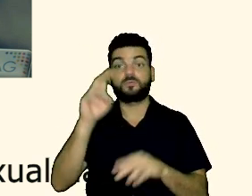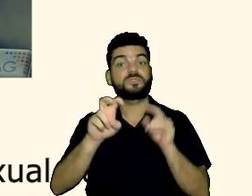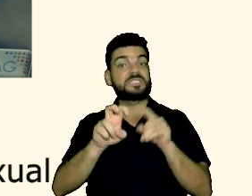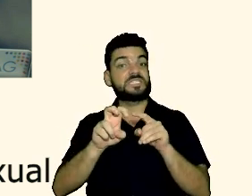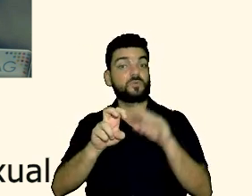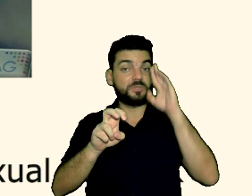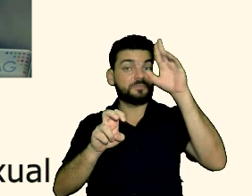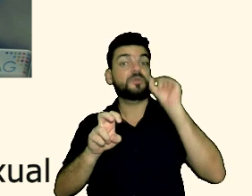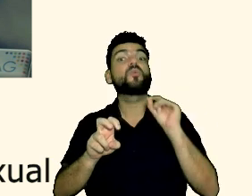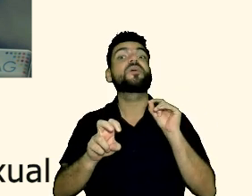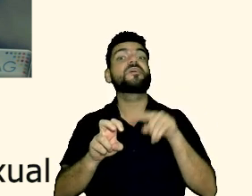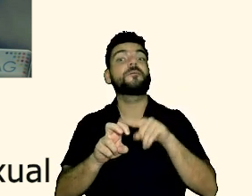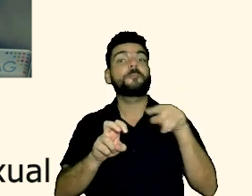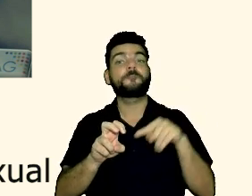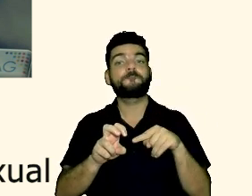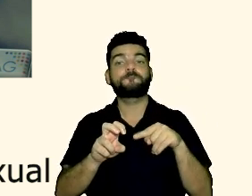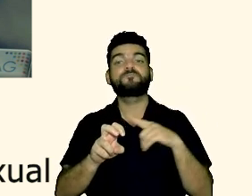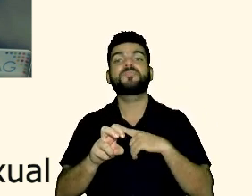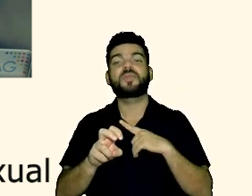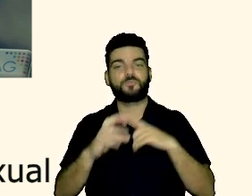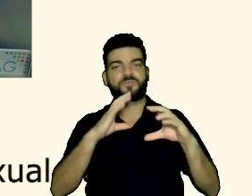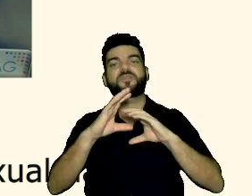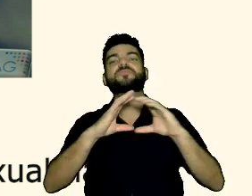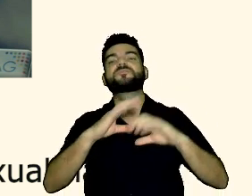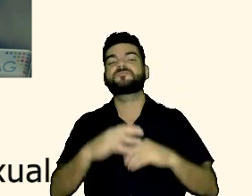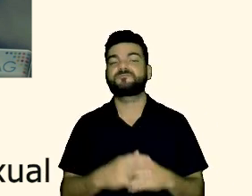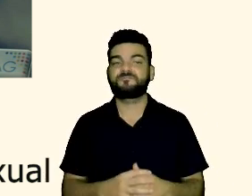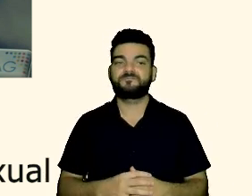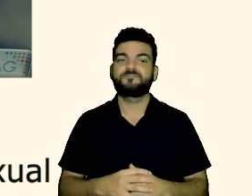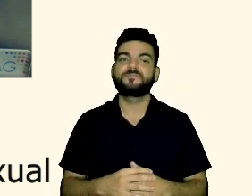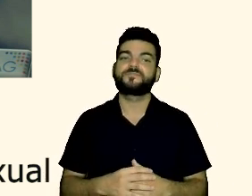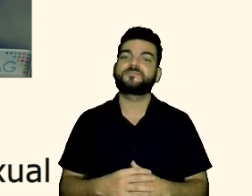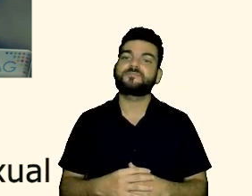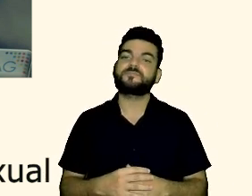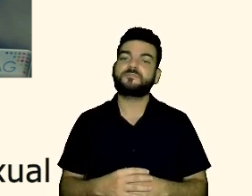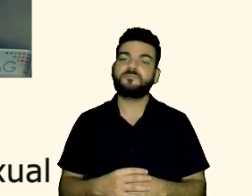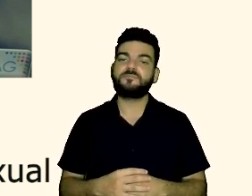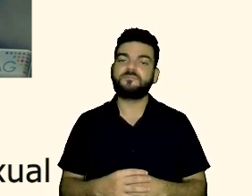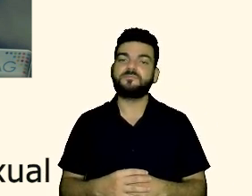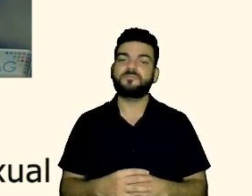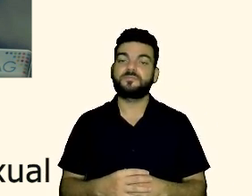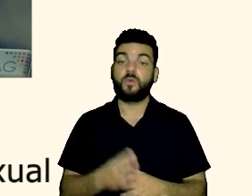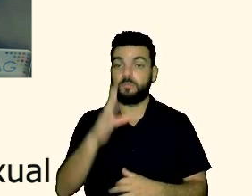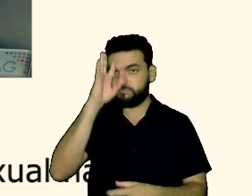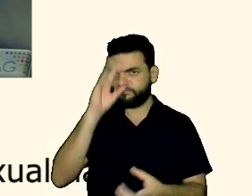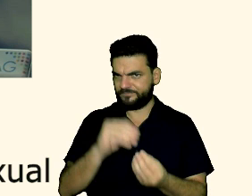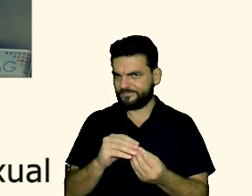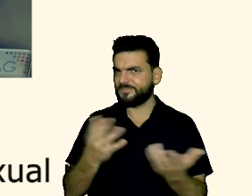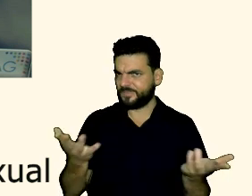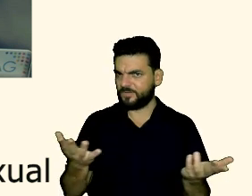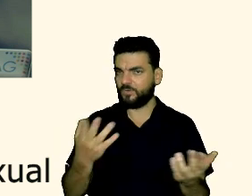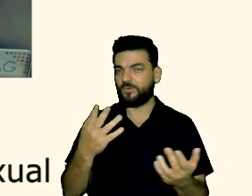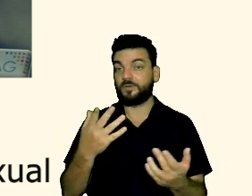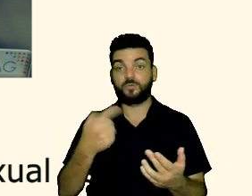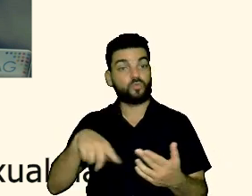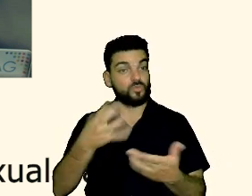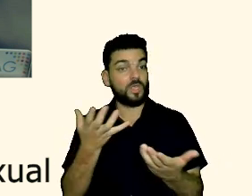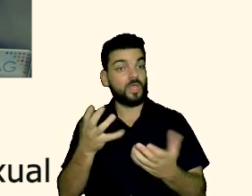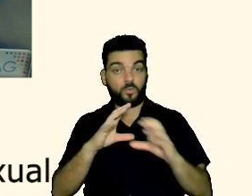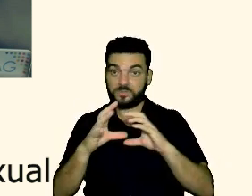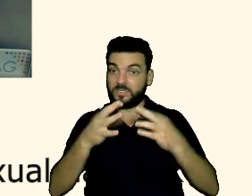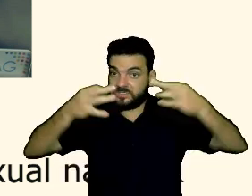comunicação. Dá para chegar à conclusão que todos nós queremos, estamos na busca sempre de nos comunicarmos